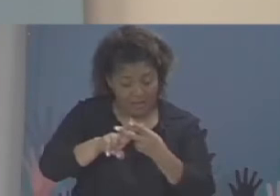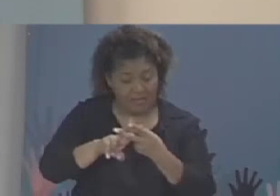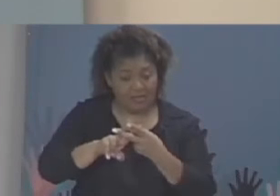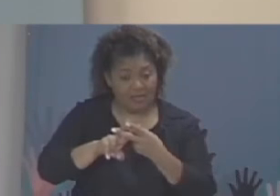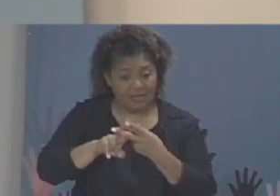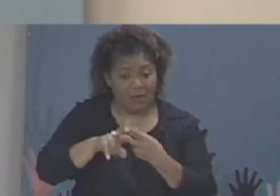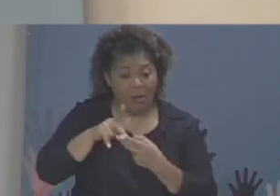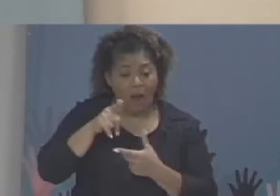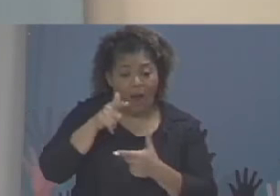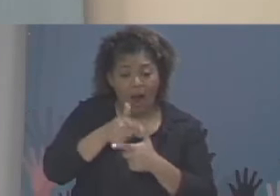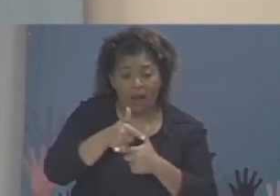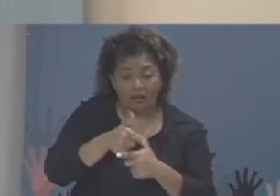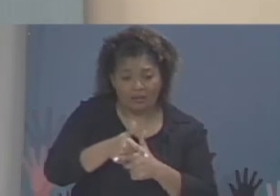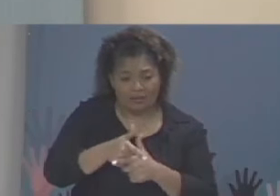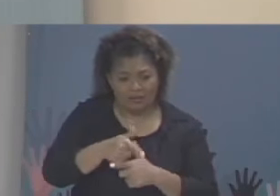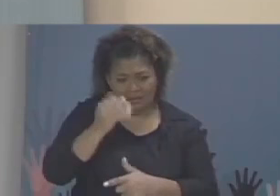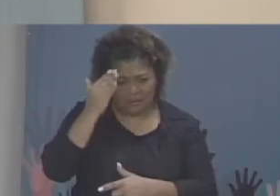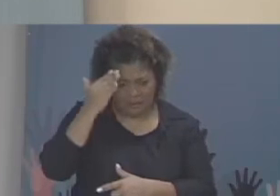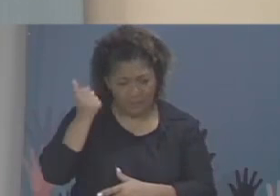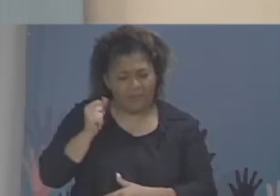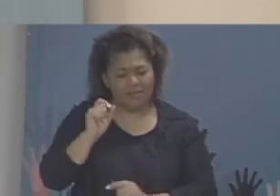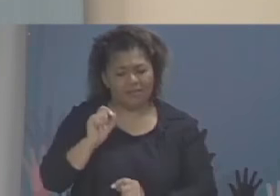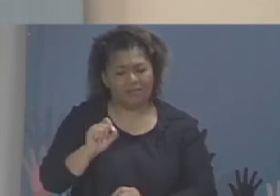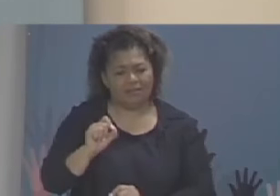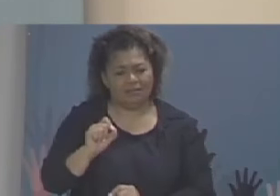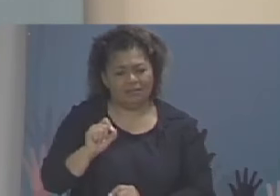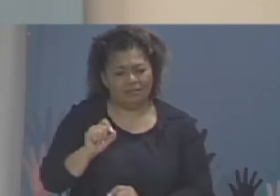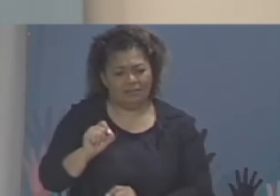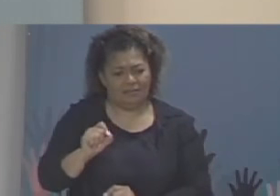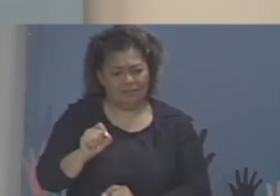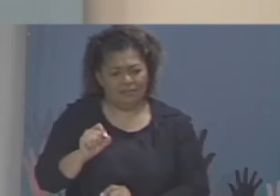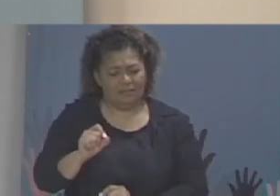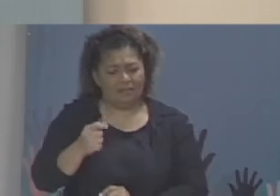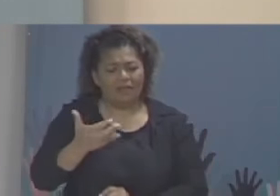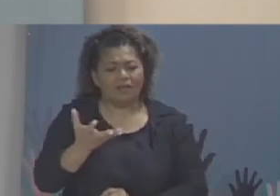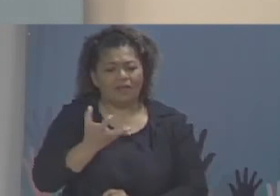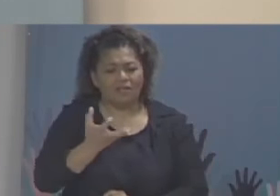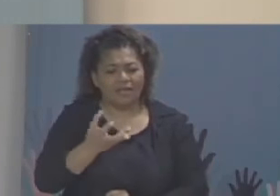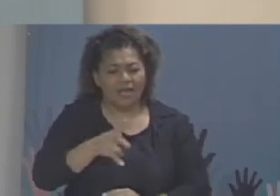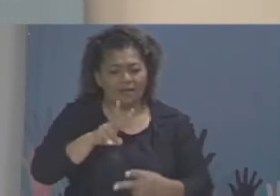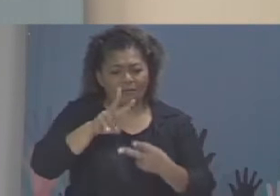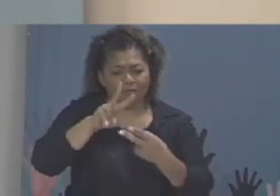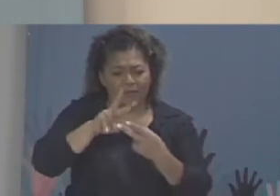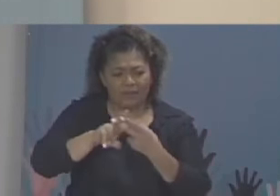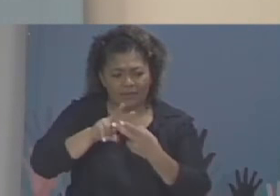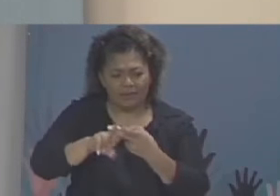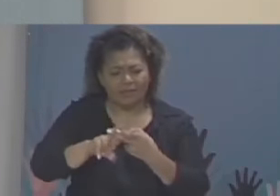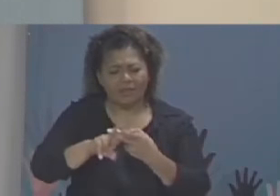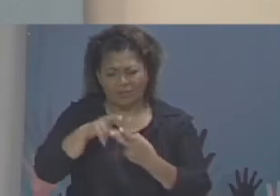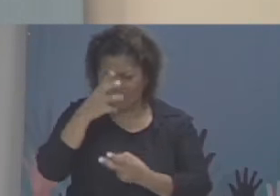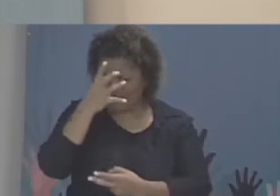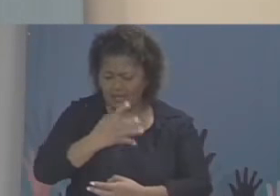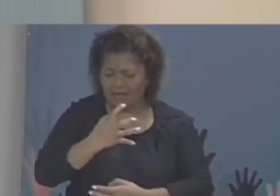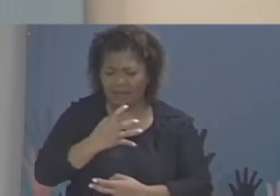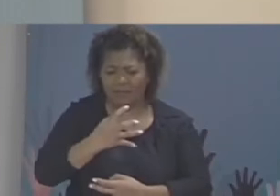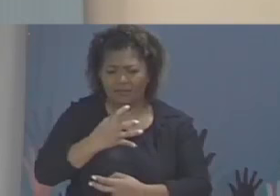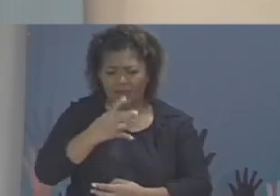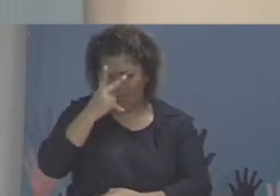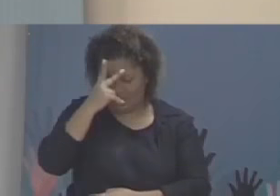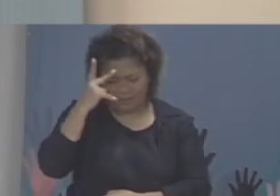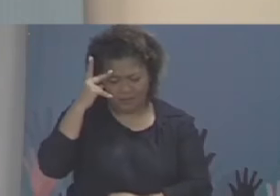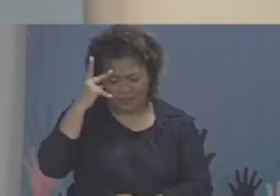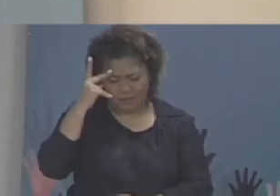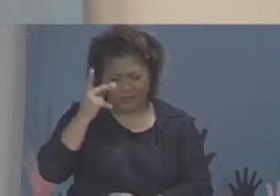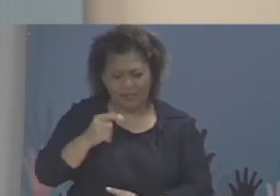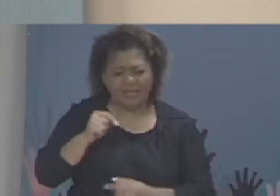sabemos quem são. Nós sabemos quem são. Nós queremos punições clássicas, severas, punições... Ao passo